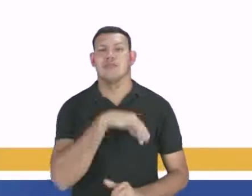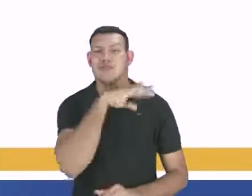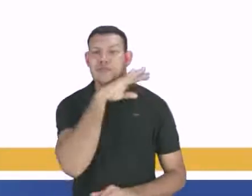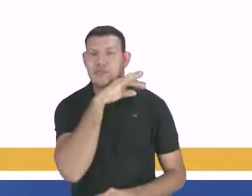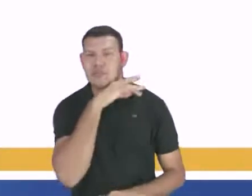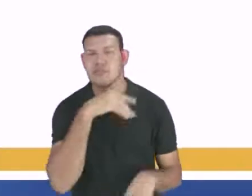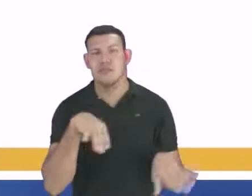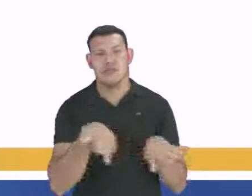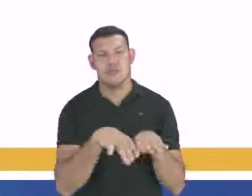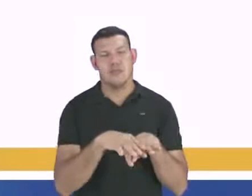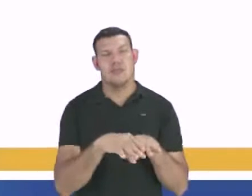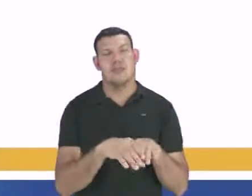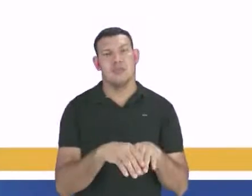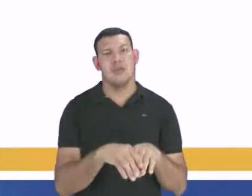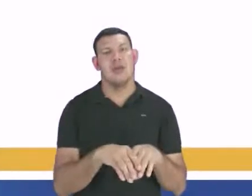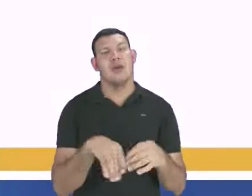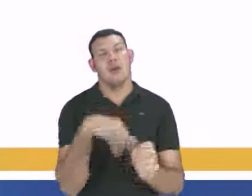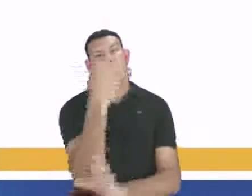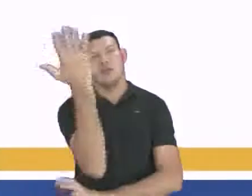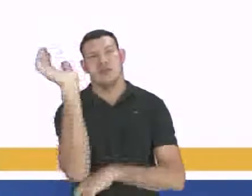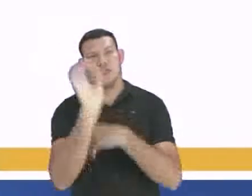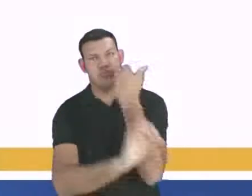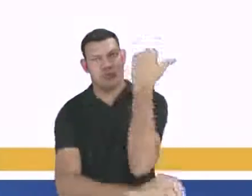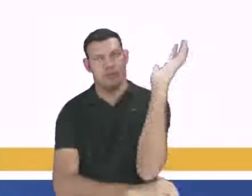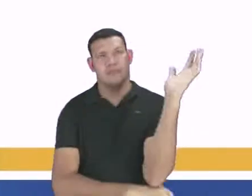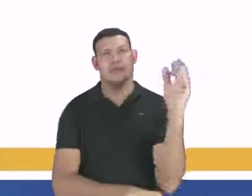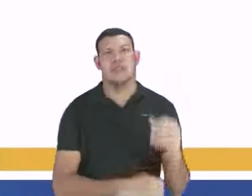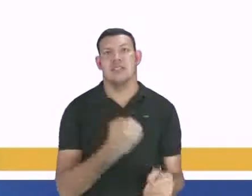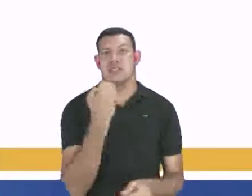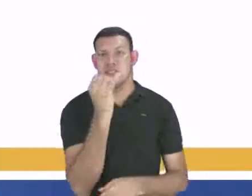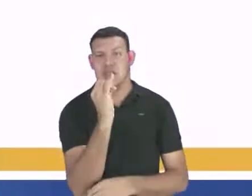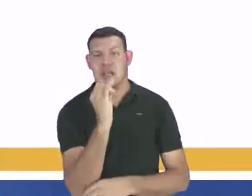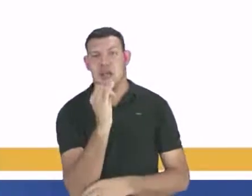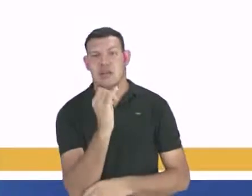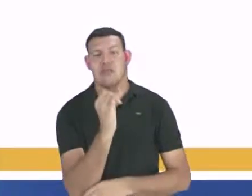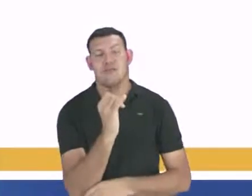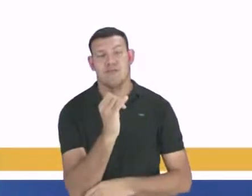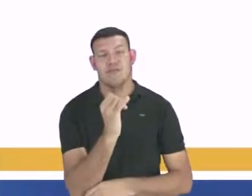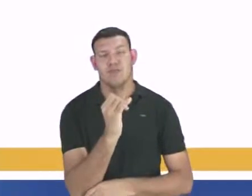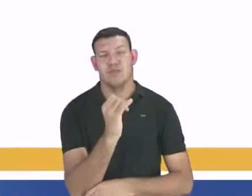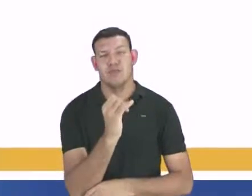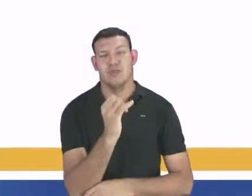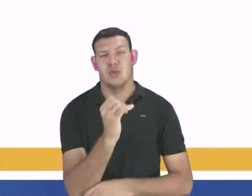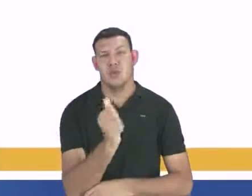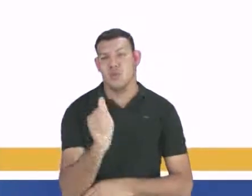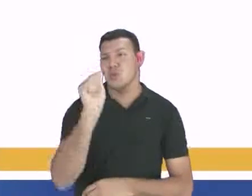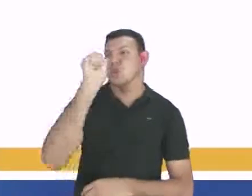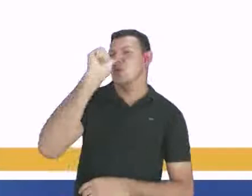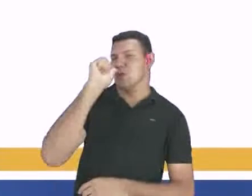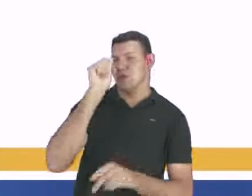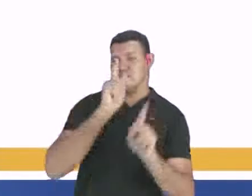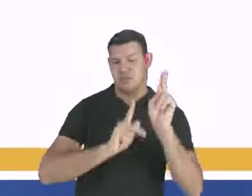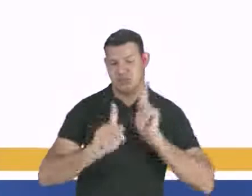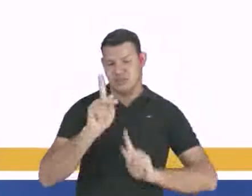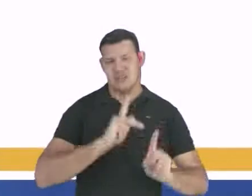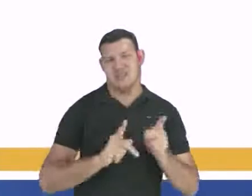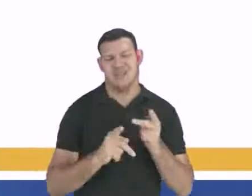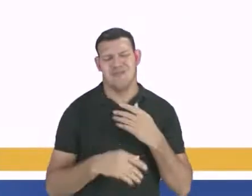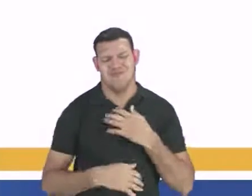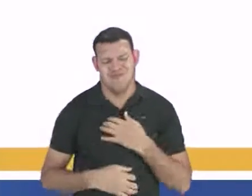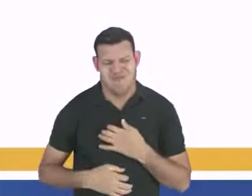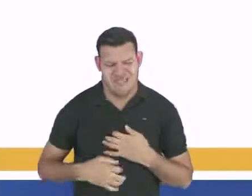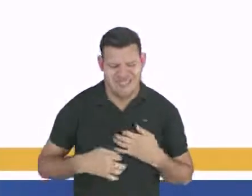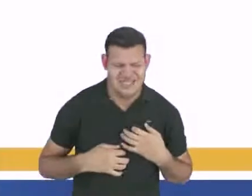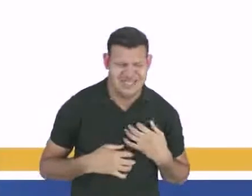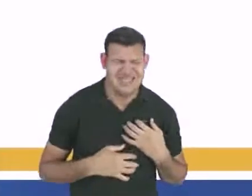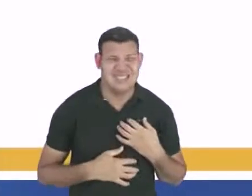tem ali intoxicação pela água, no caso, se essa água for consumida, né, por uma população que está ali perto, pode dar uma intoxicação nessas